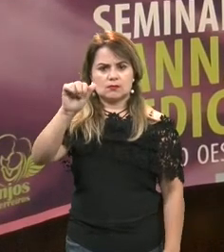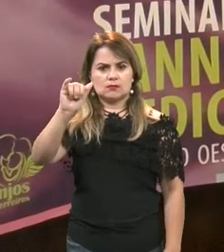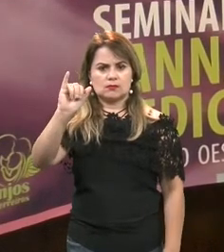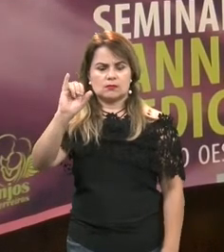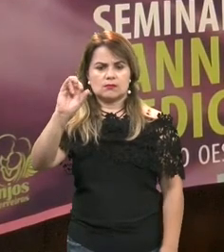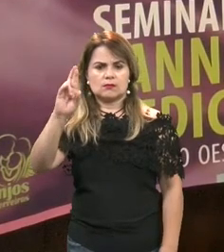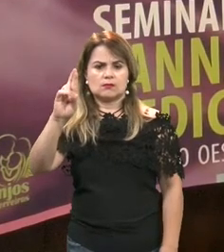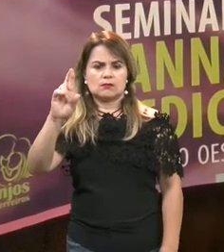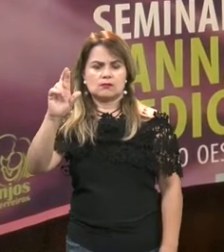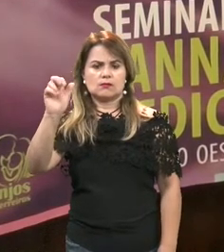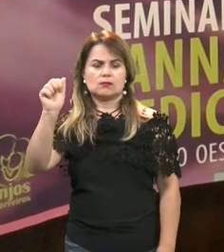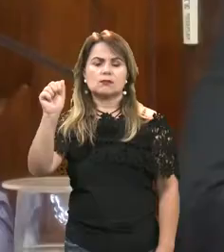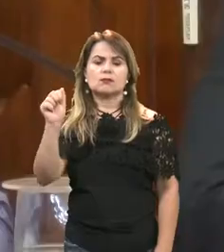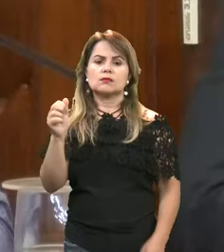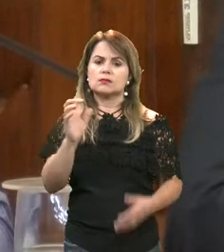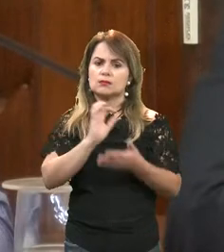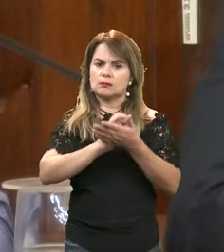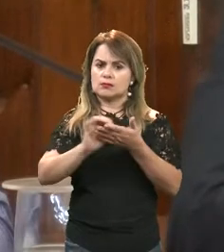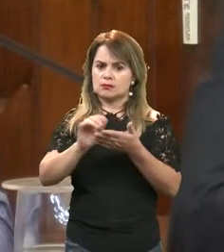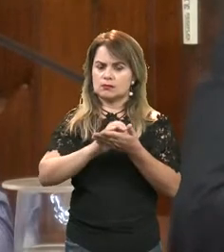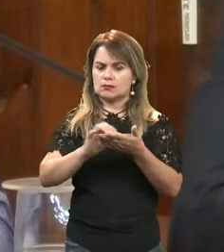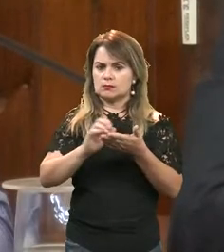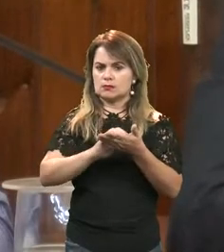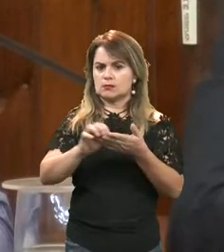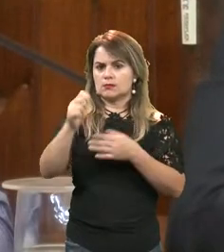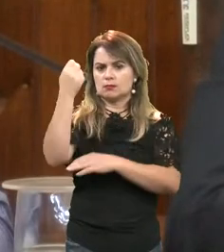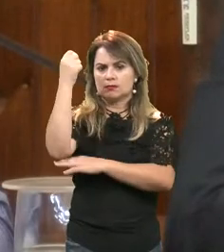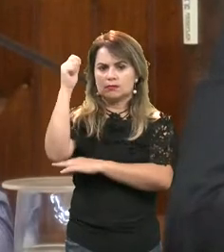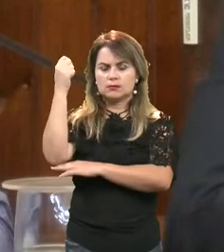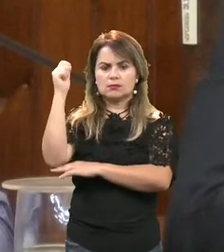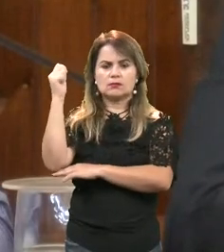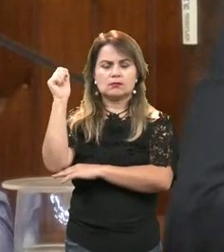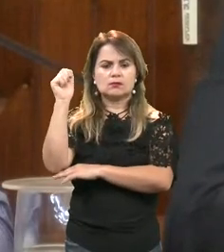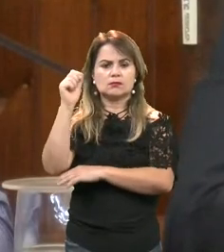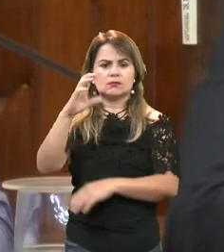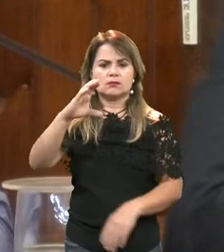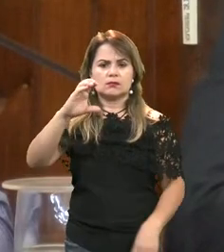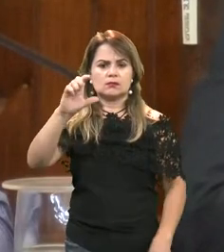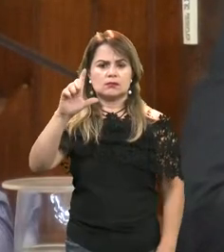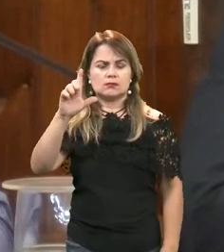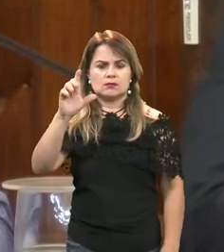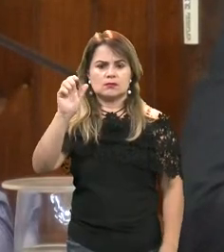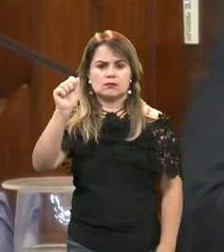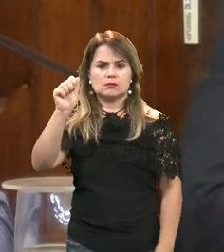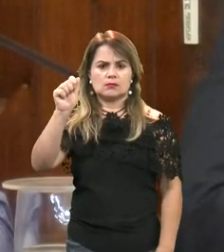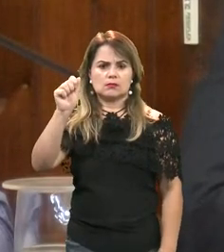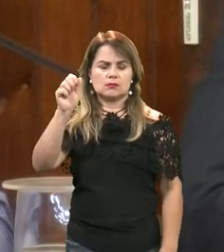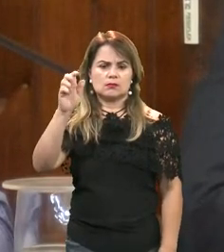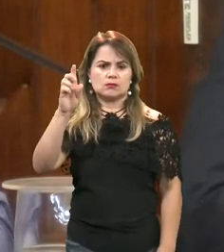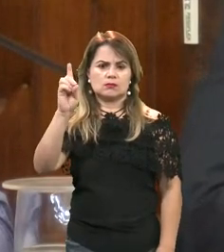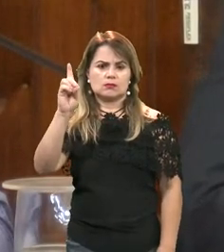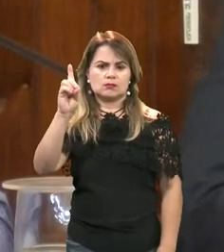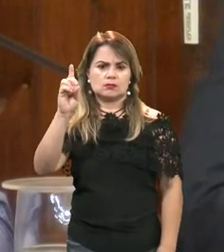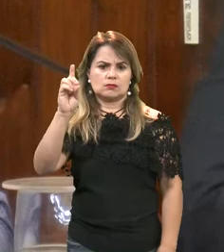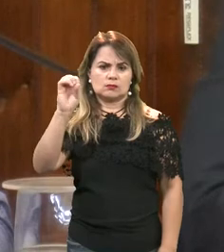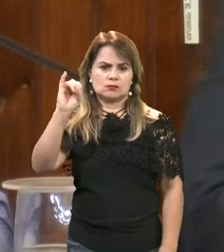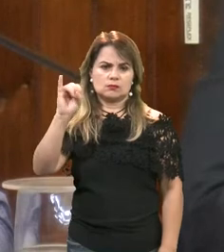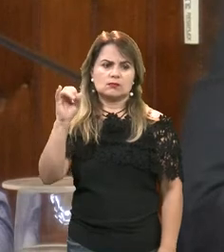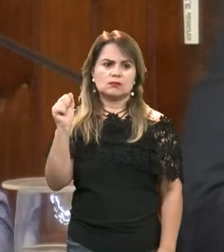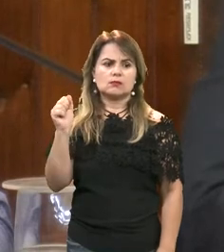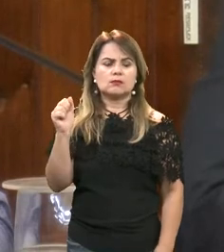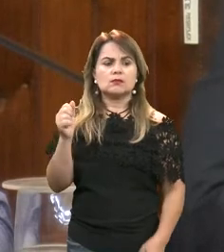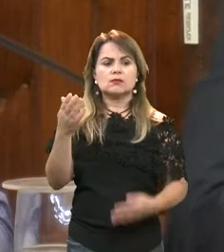Chaves, secretária da Associação Anjos Guerreiros. Cláudia Ramos Escalco, psicóloga do Centro